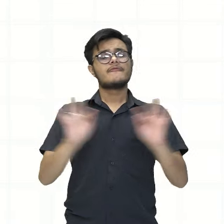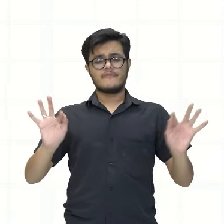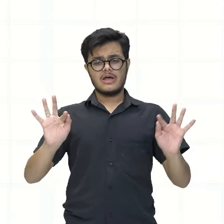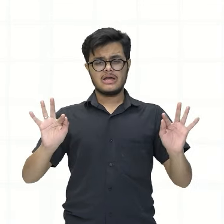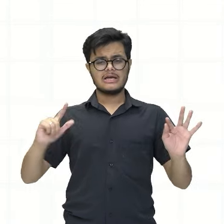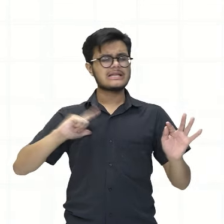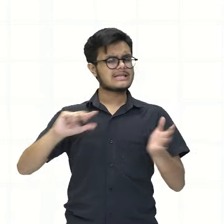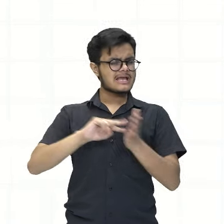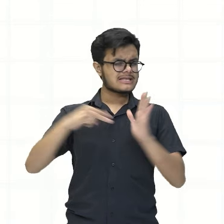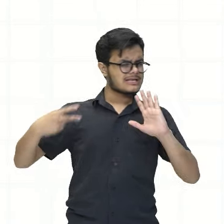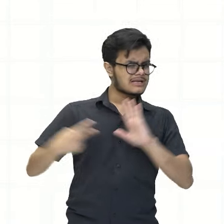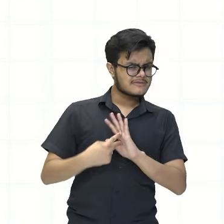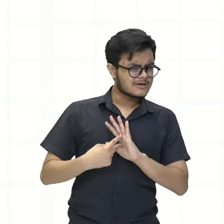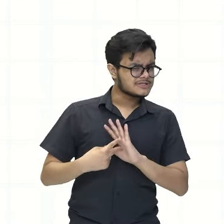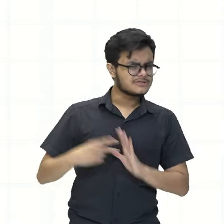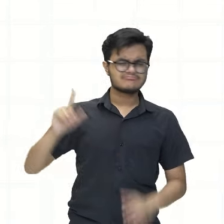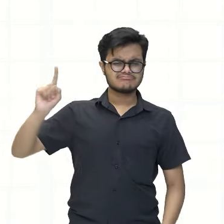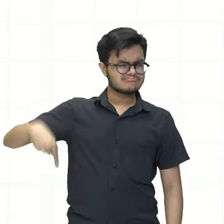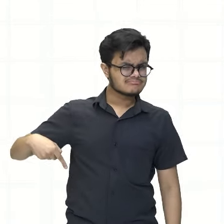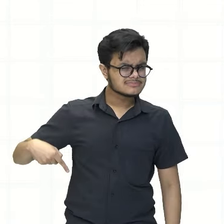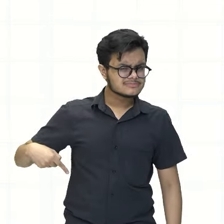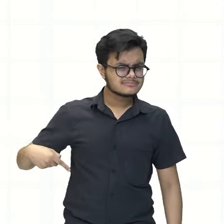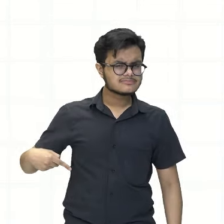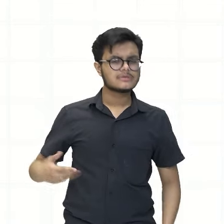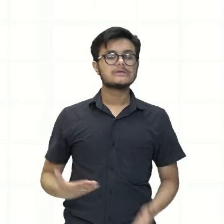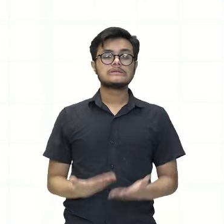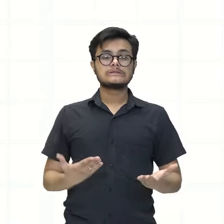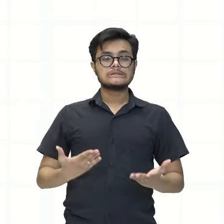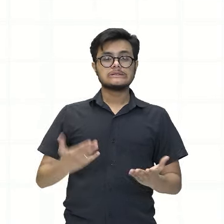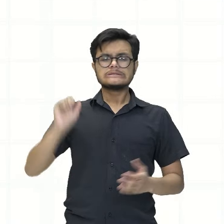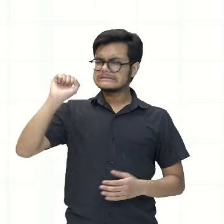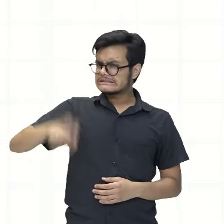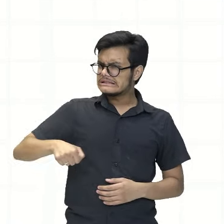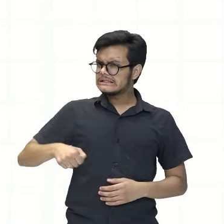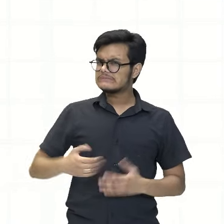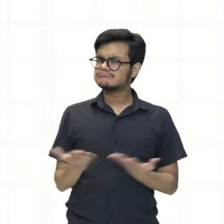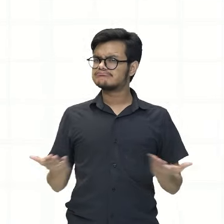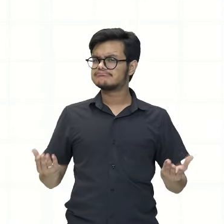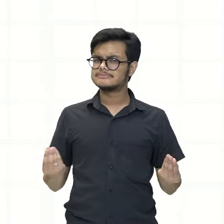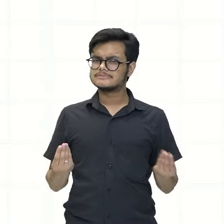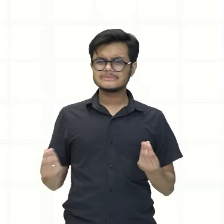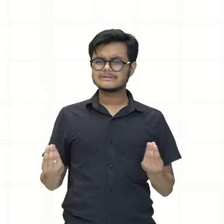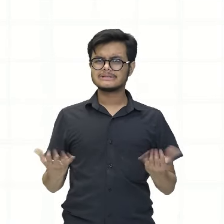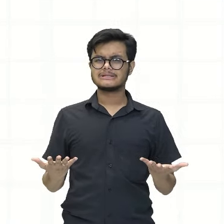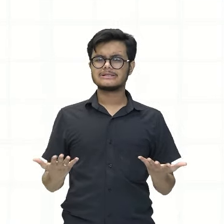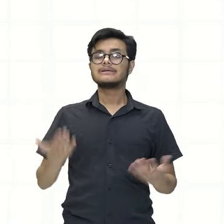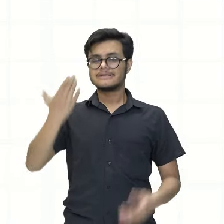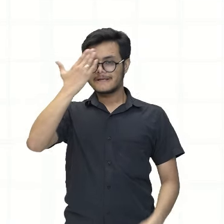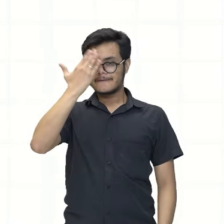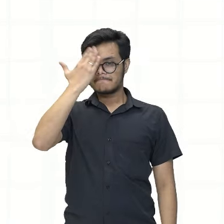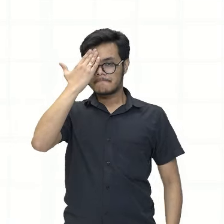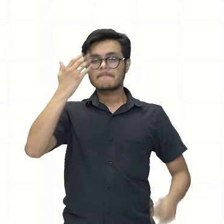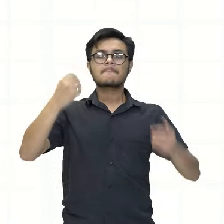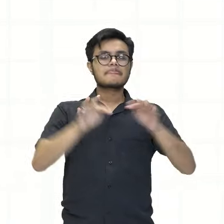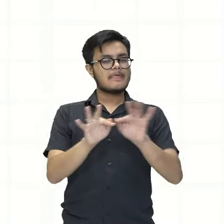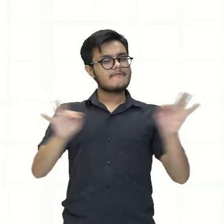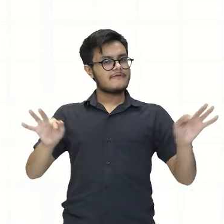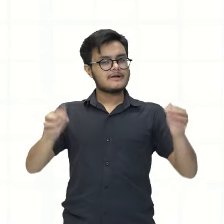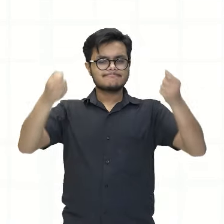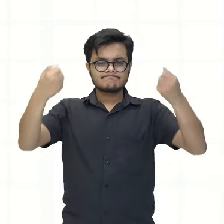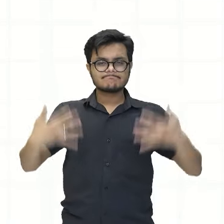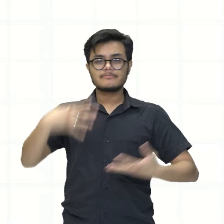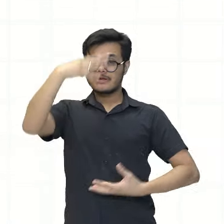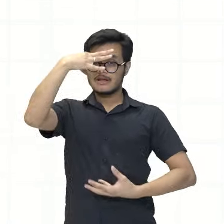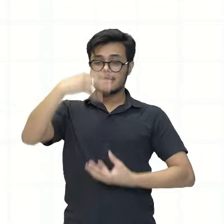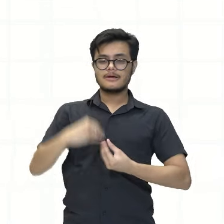verbo é significativo ou não significativo ele é significativo quando ele ajuda na expressão de uma oração Ok de